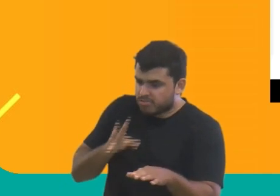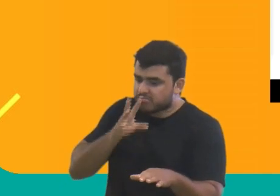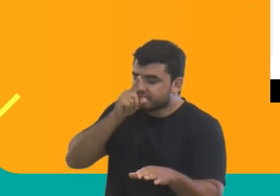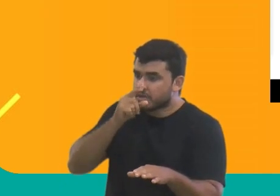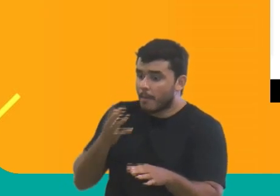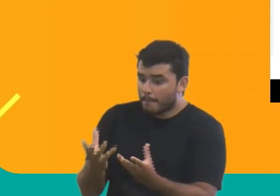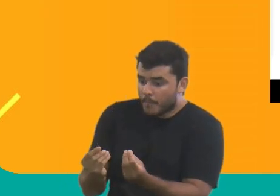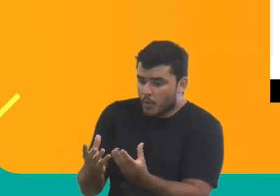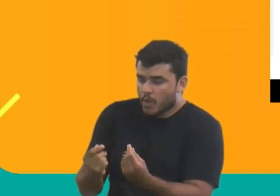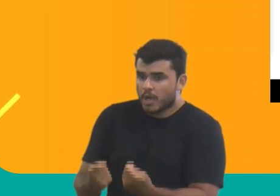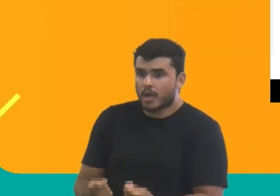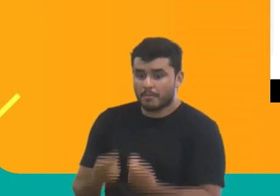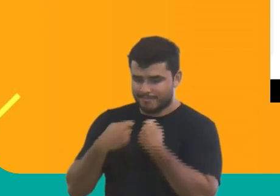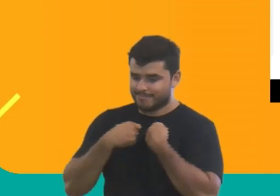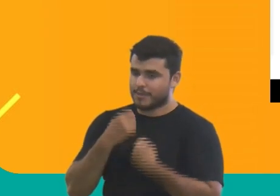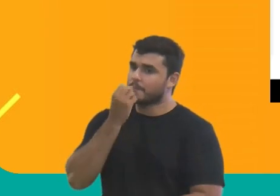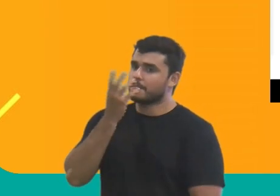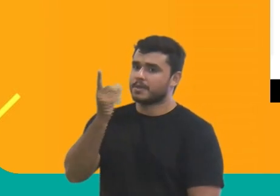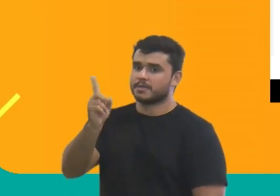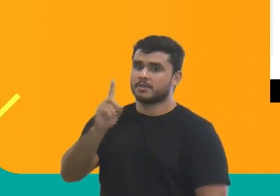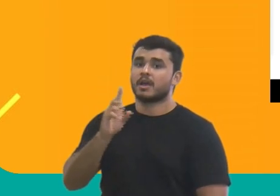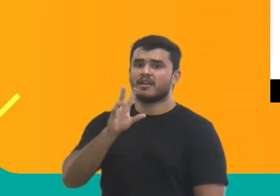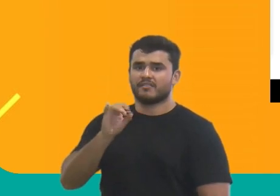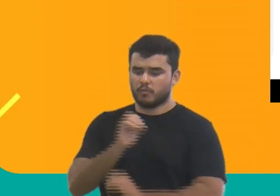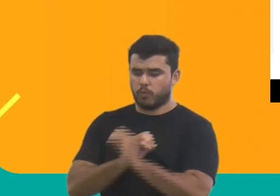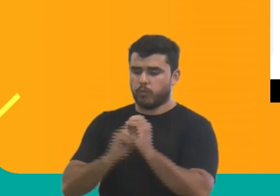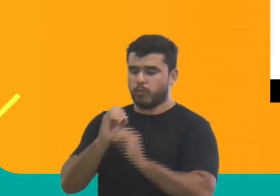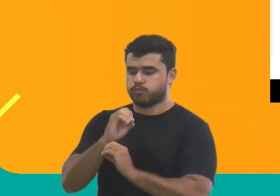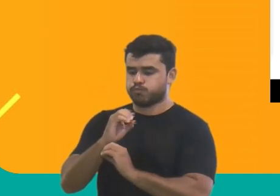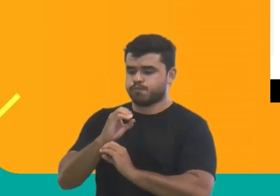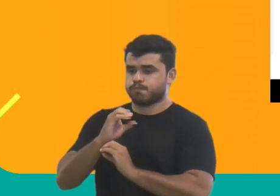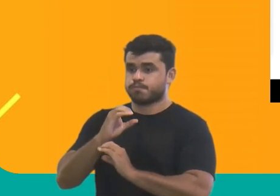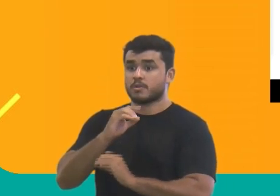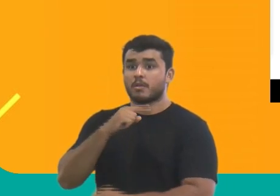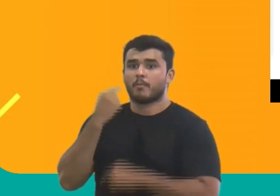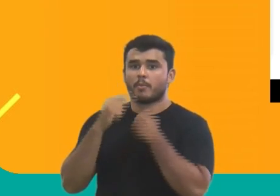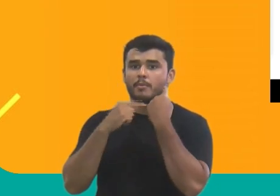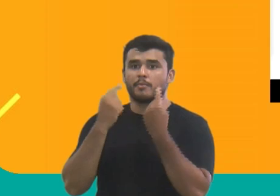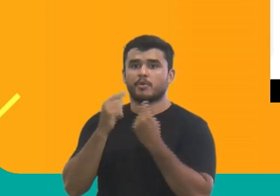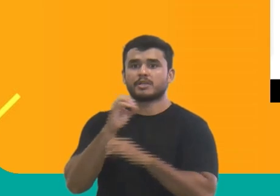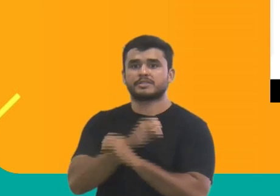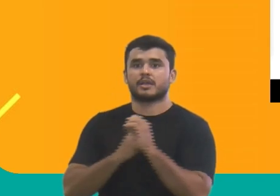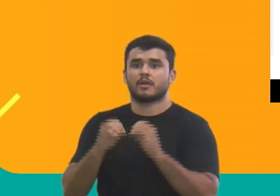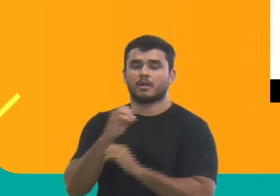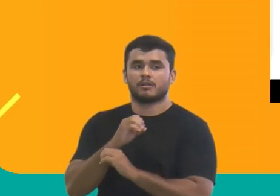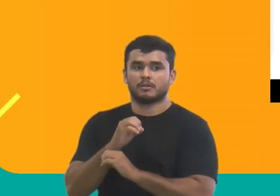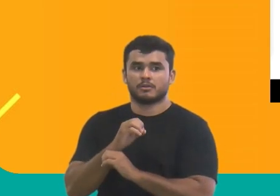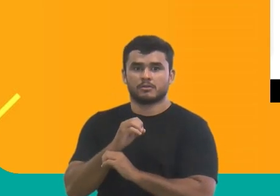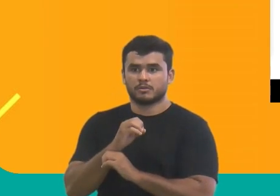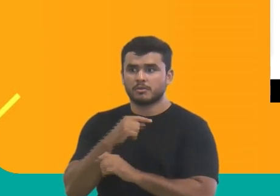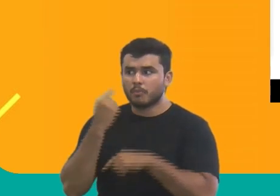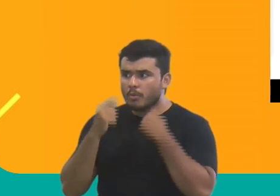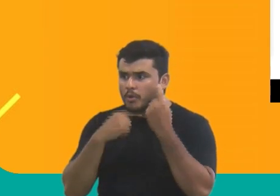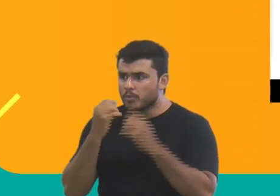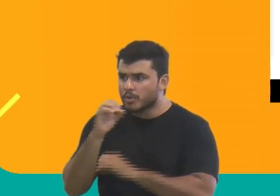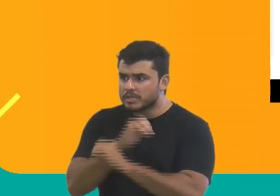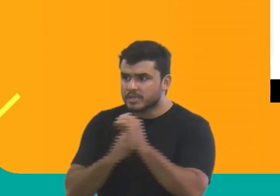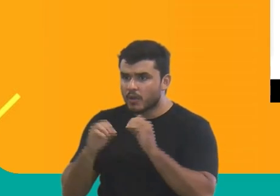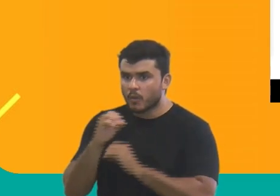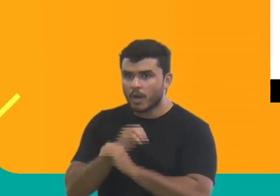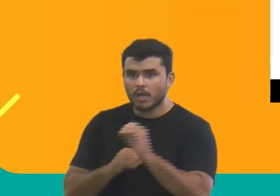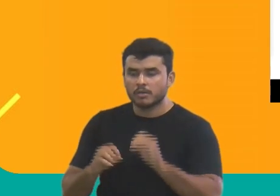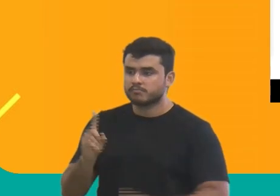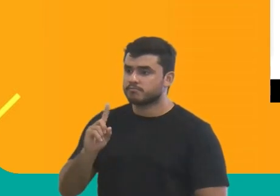vou encharcar essa célula e eu posso matar a célula. E eu, doente, a Carol já disse, não estou podendo matar a célula. Já estou